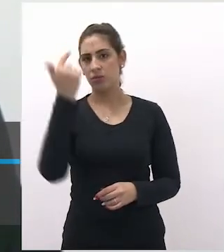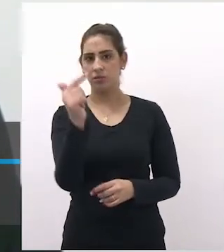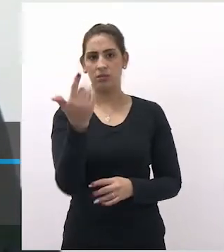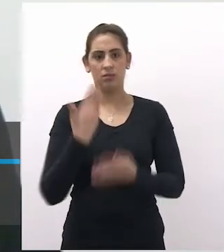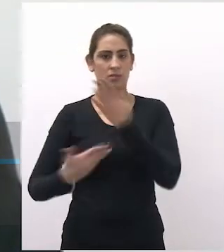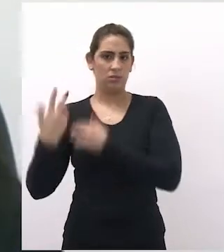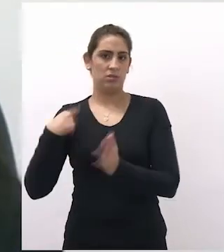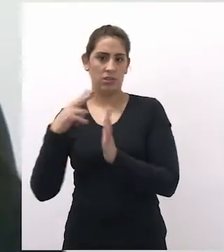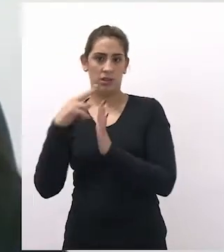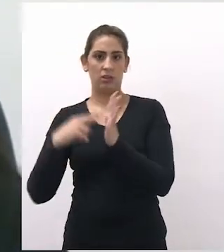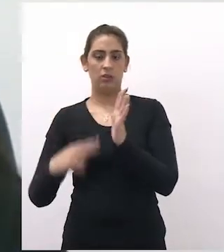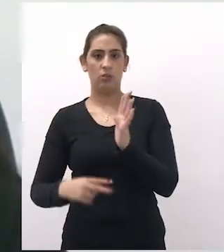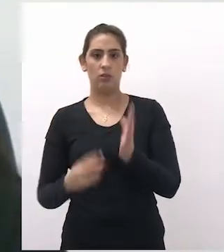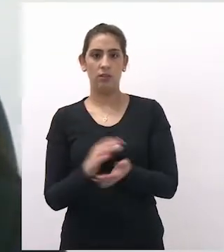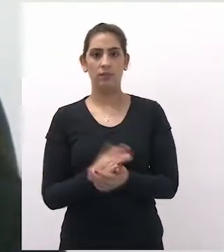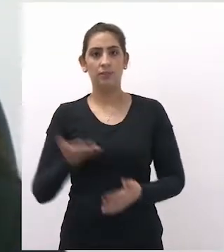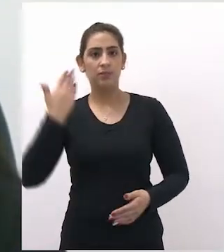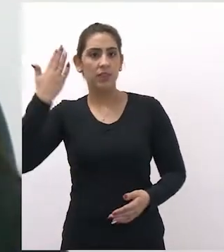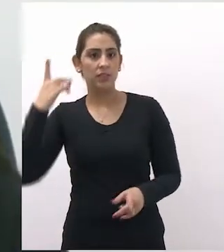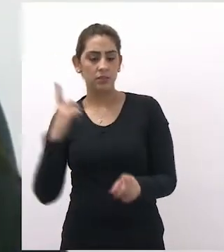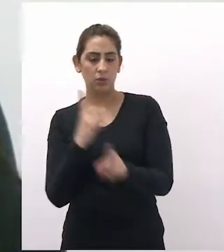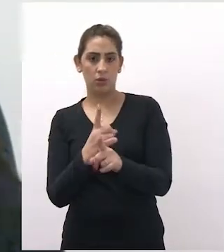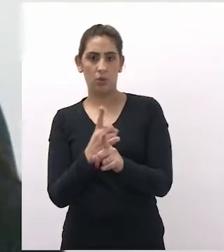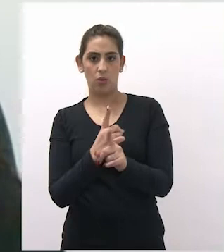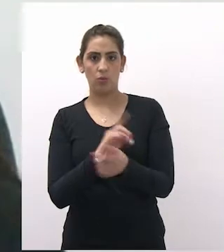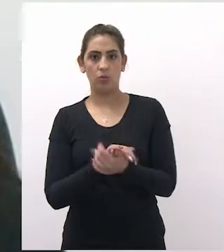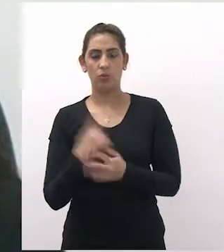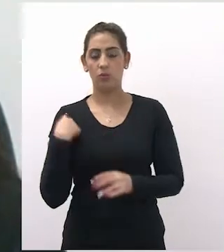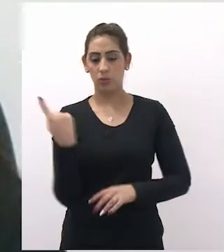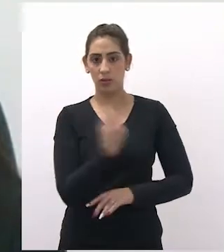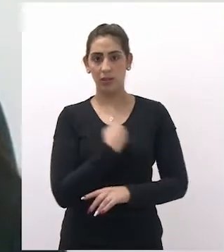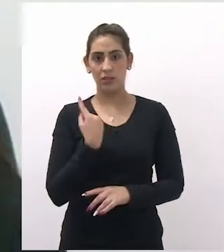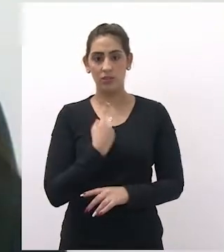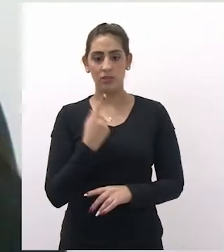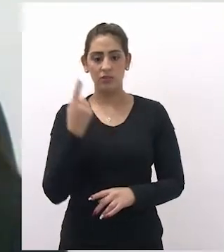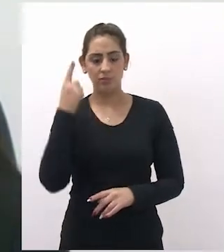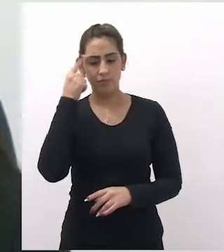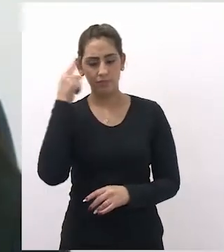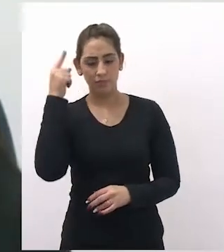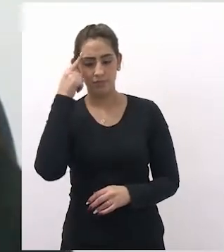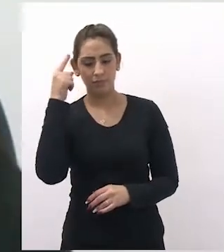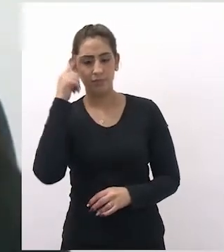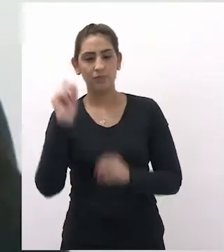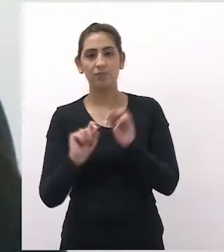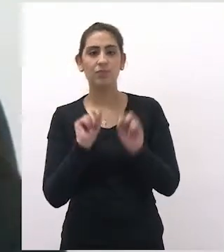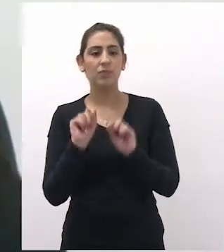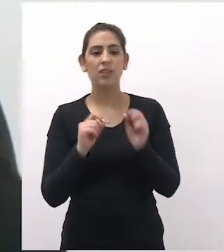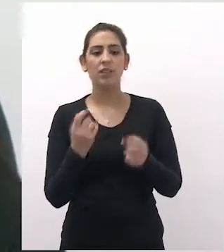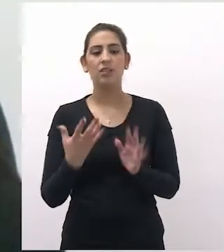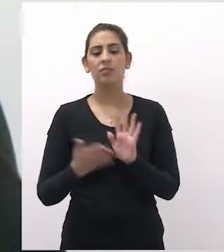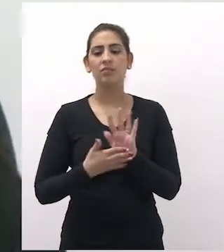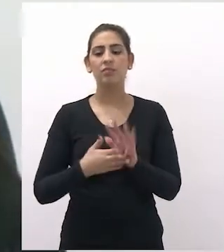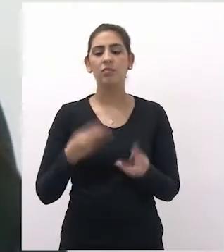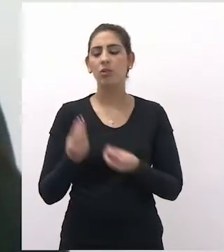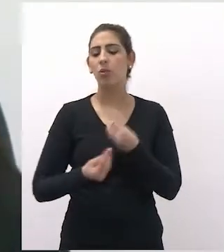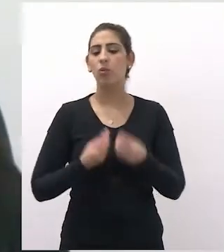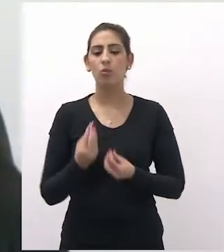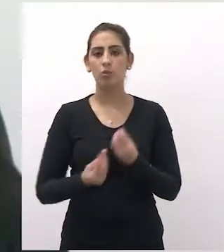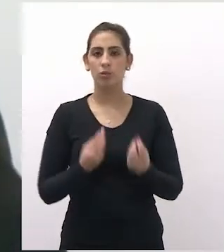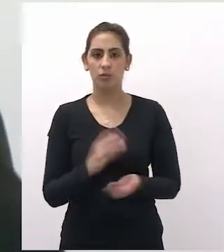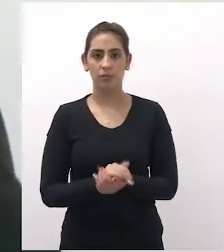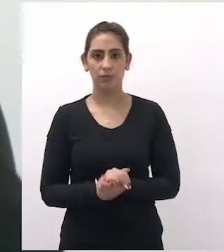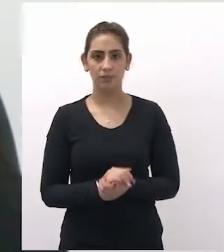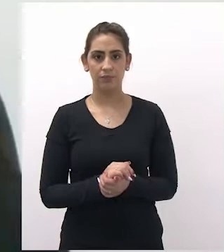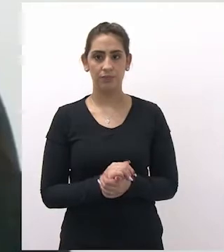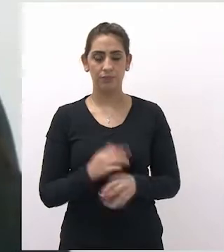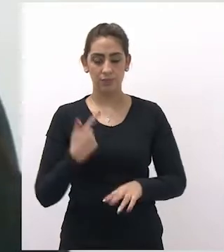daquela leitura, antes daquele encontro, quando a gente se questiona sobre alguns privilégios que até